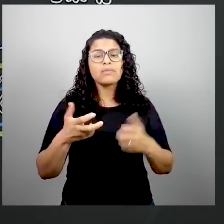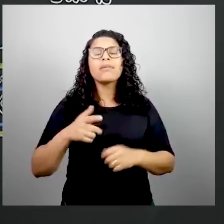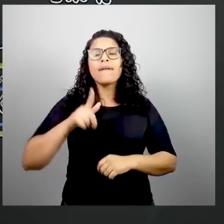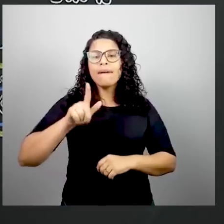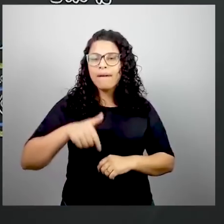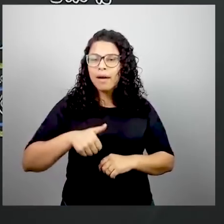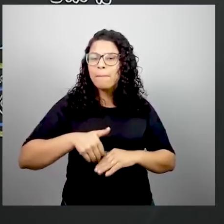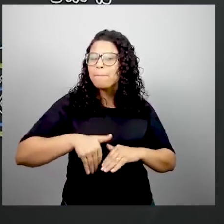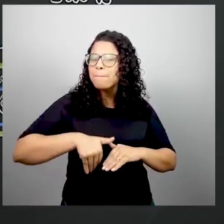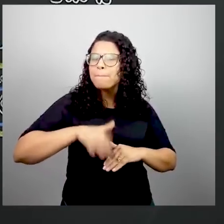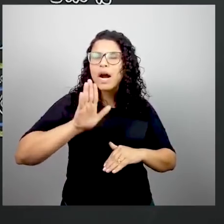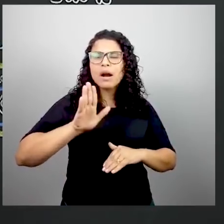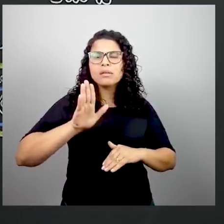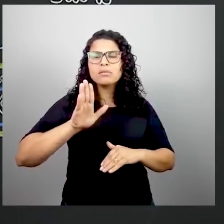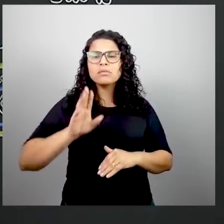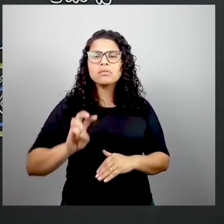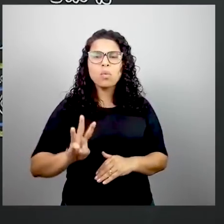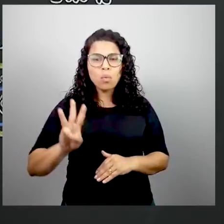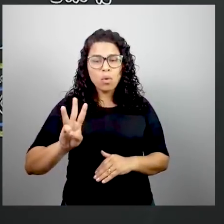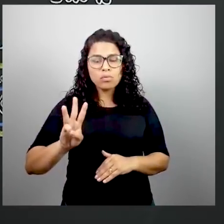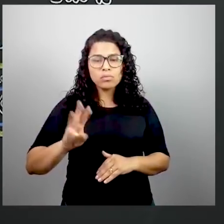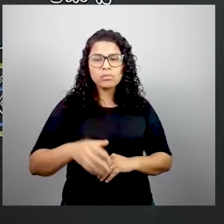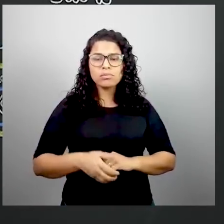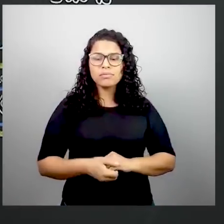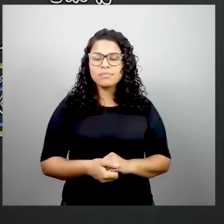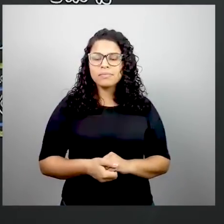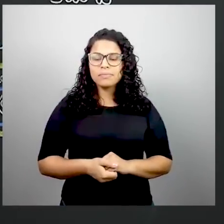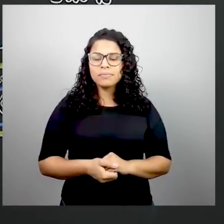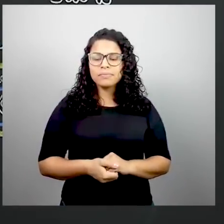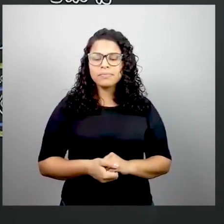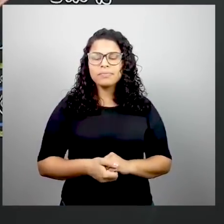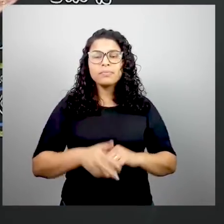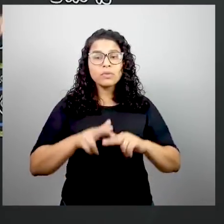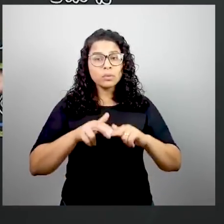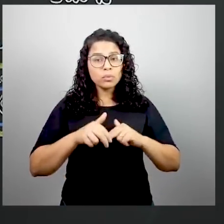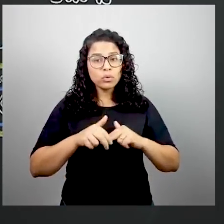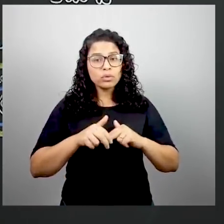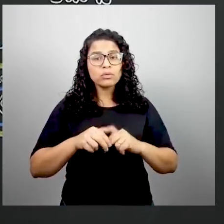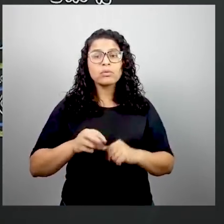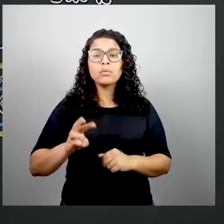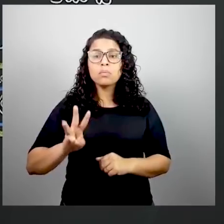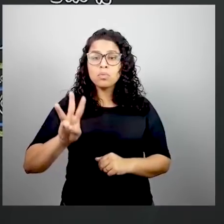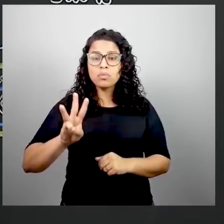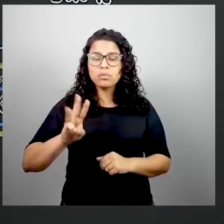fazer isso, eu preciso de uma quantidade de energia muito grande. Por isso, então, a